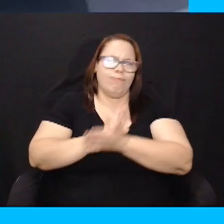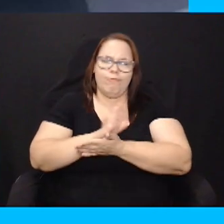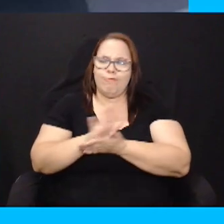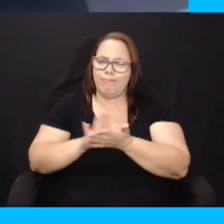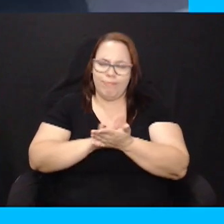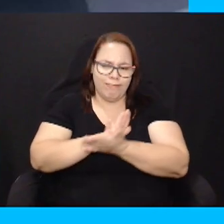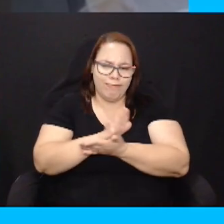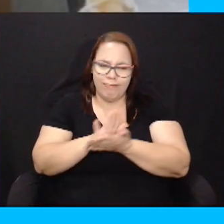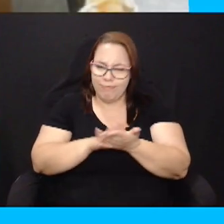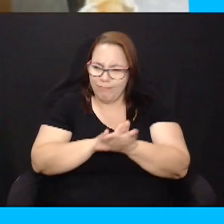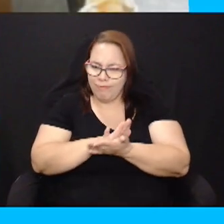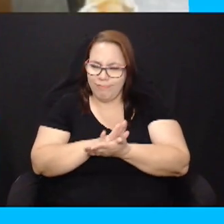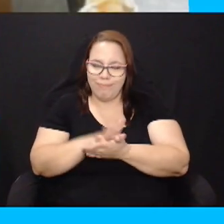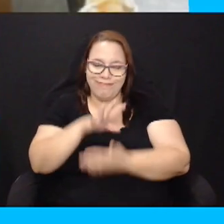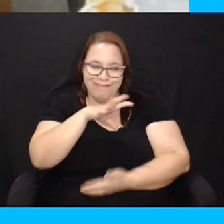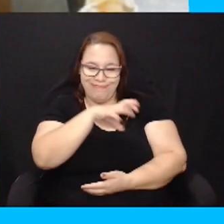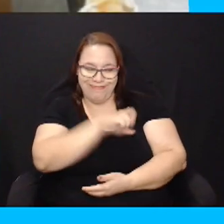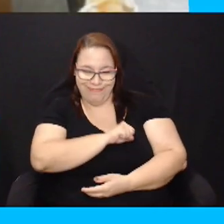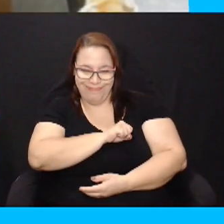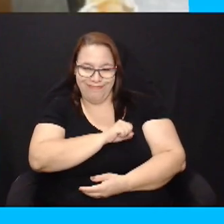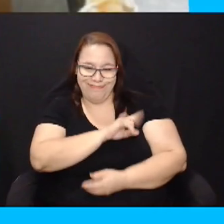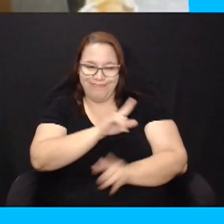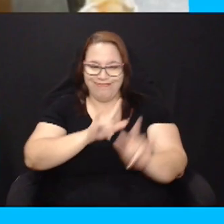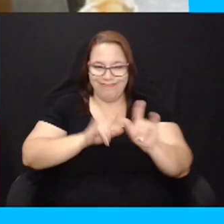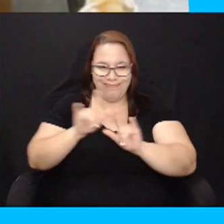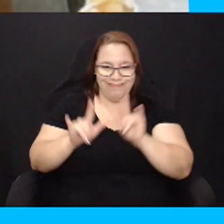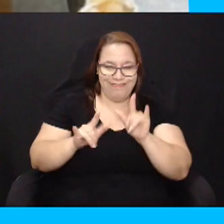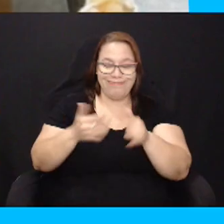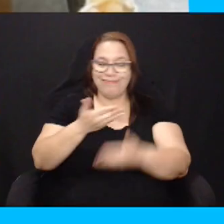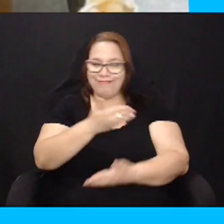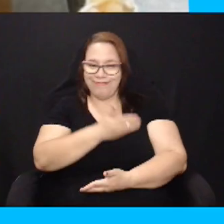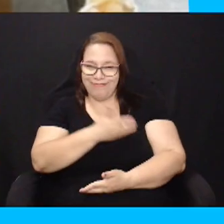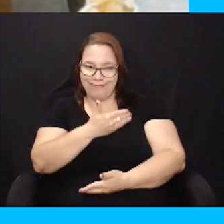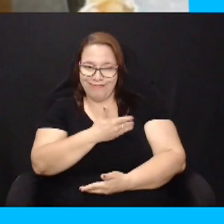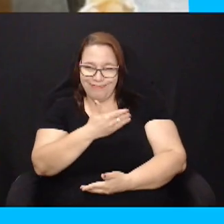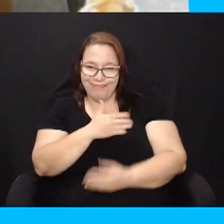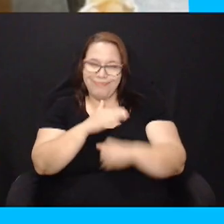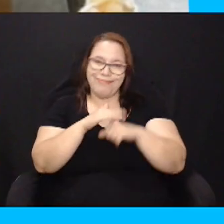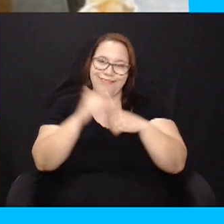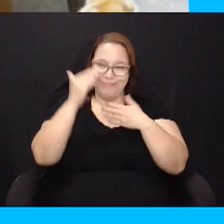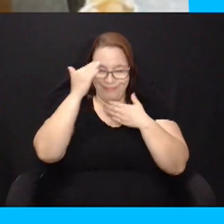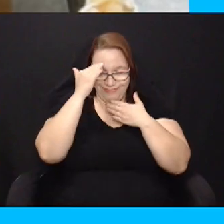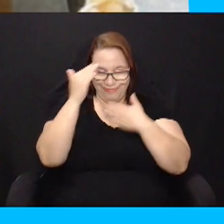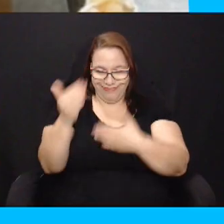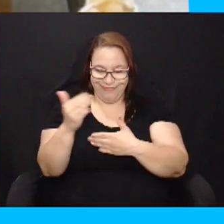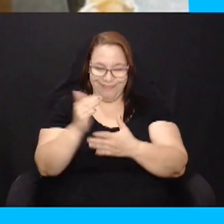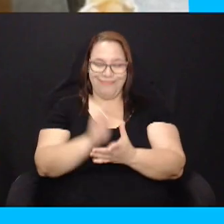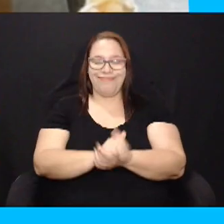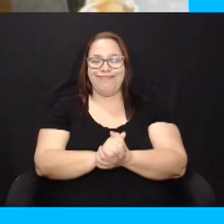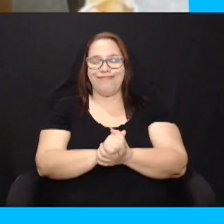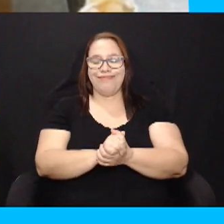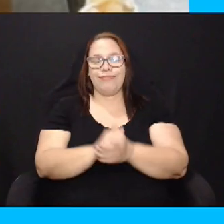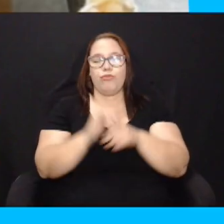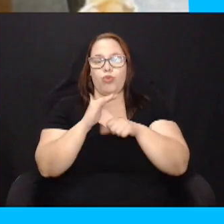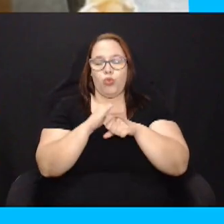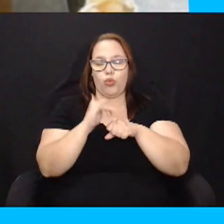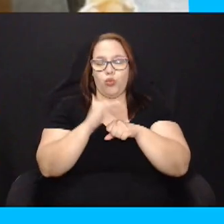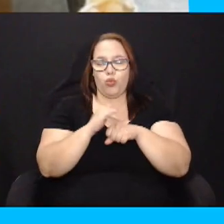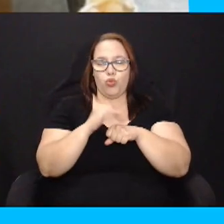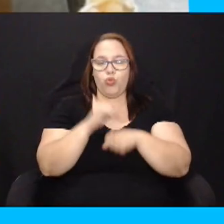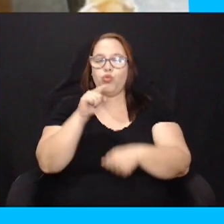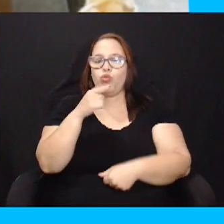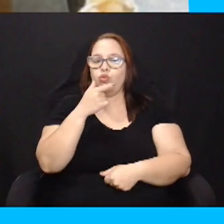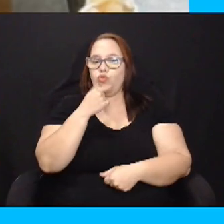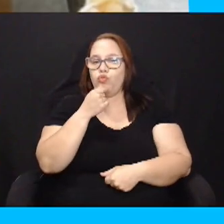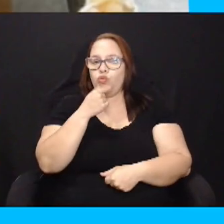de amar. Se você quer um companheiro agradecido e muito doce, esse menino vai te